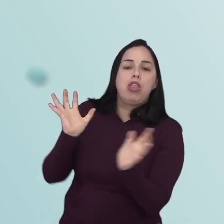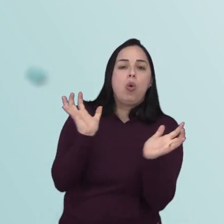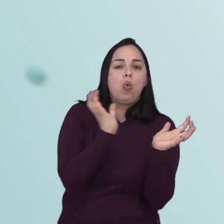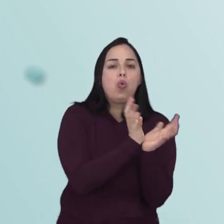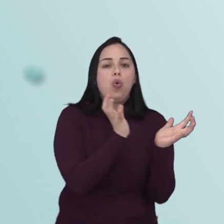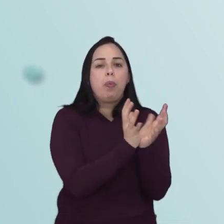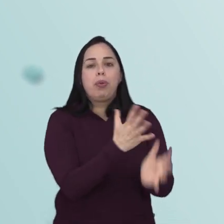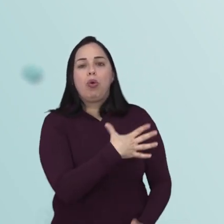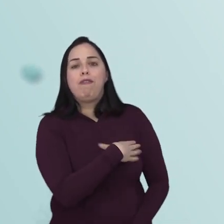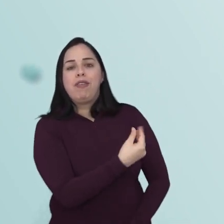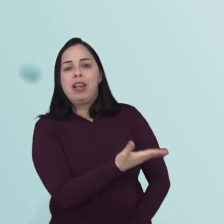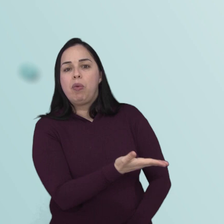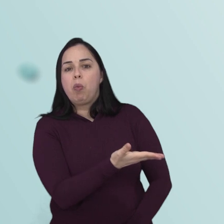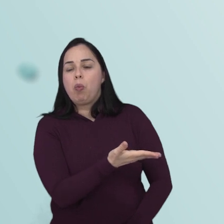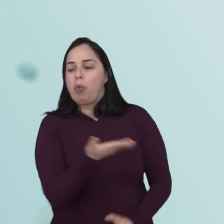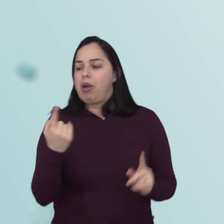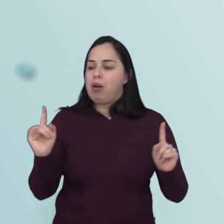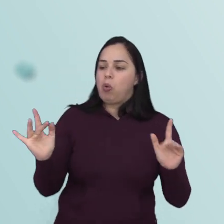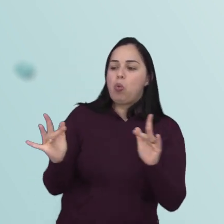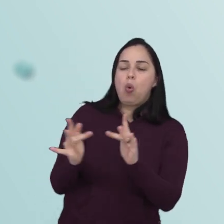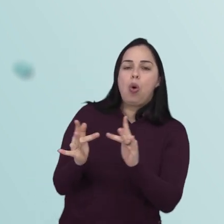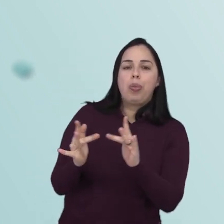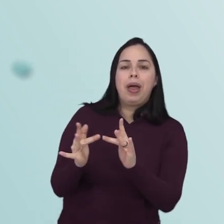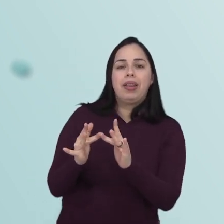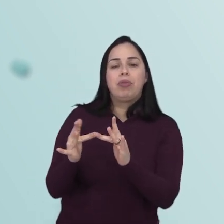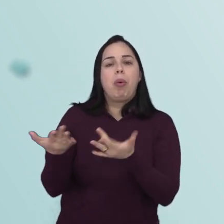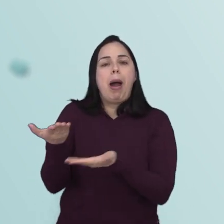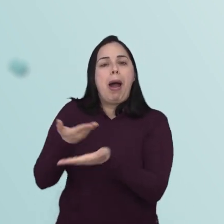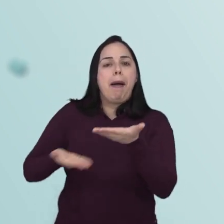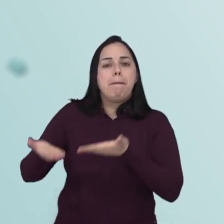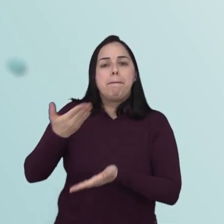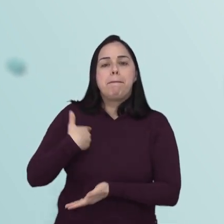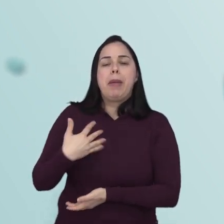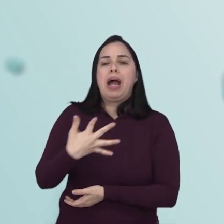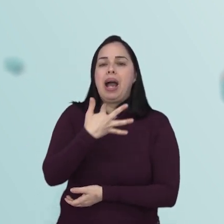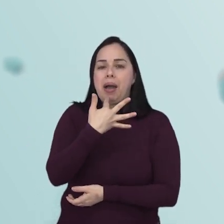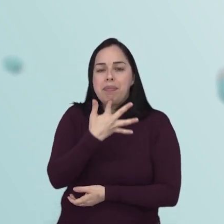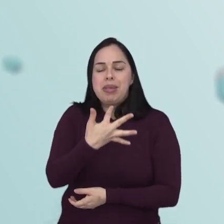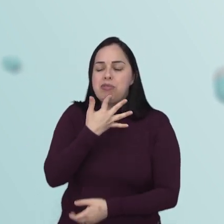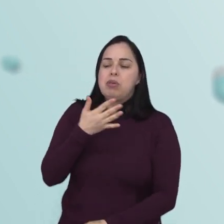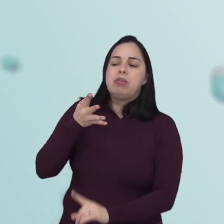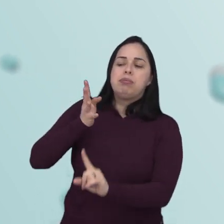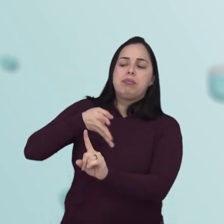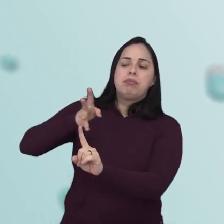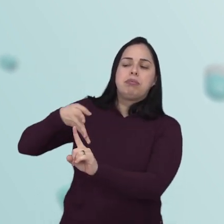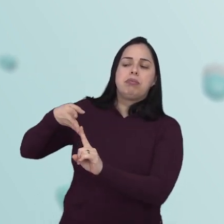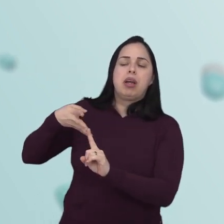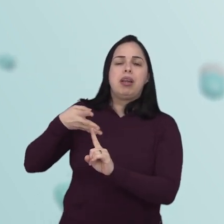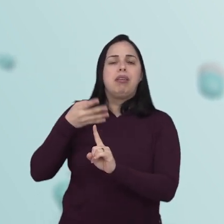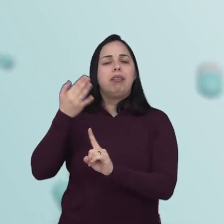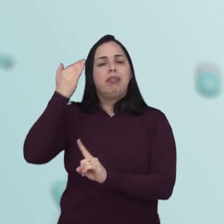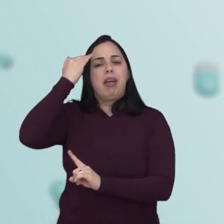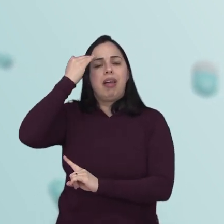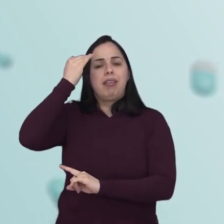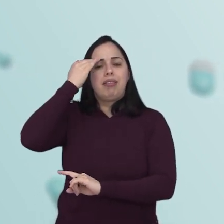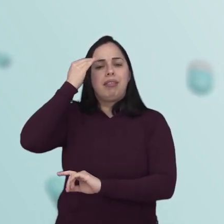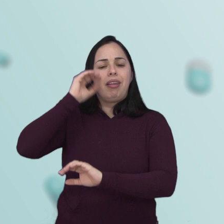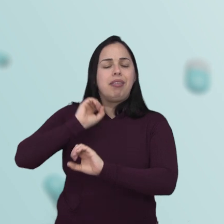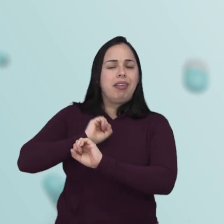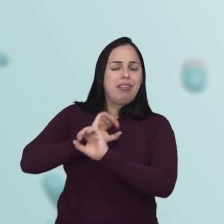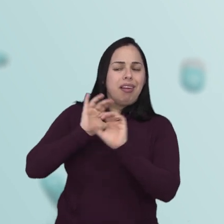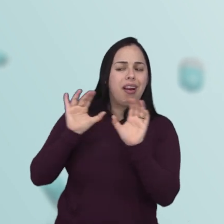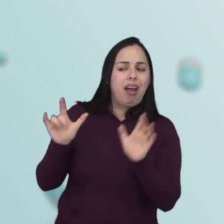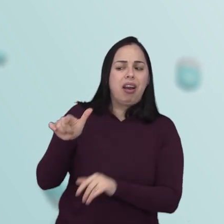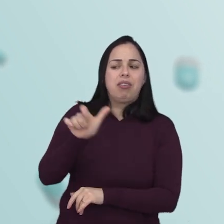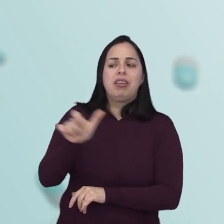grupo que ele anda, o grupo que ele pertence, e você acabar também querendo entender um pouco mais dessa